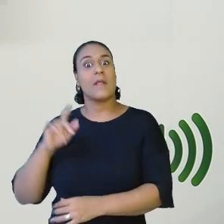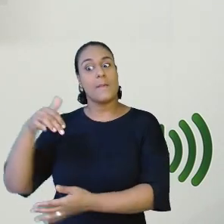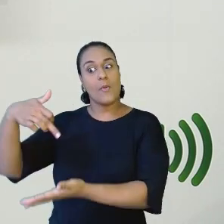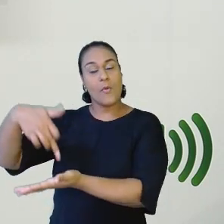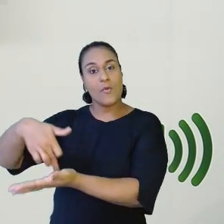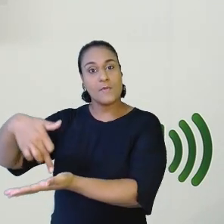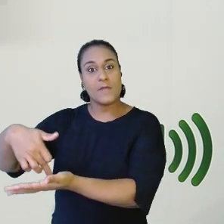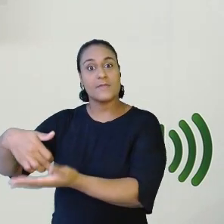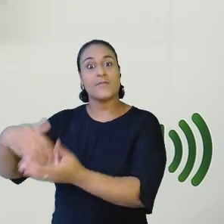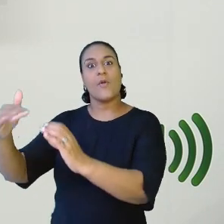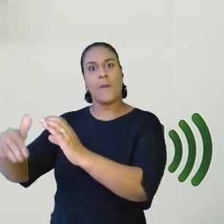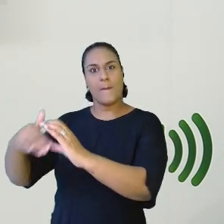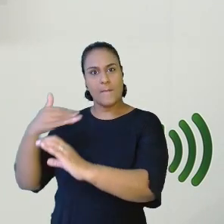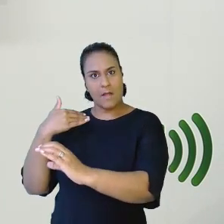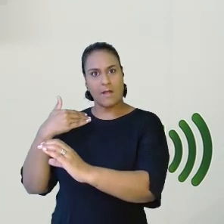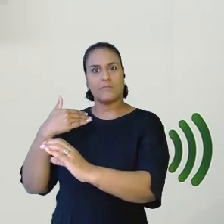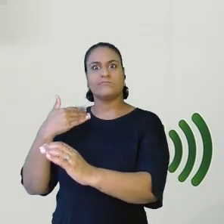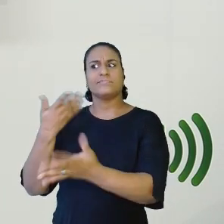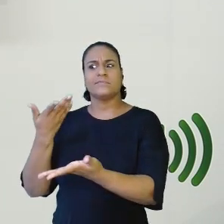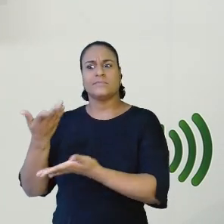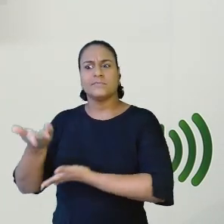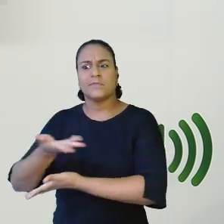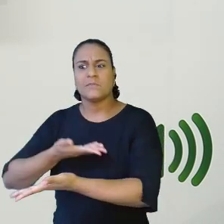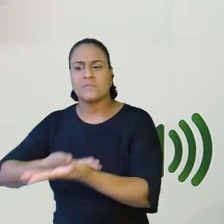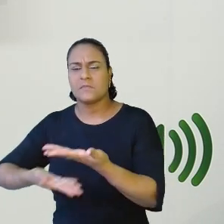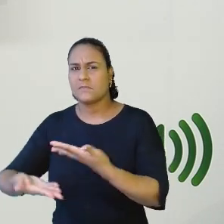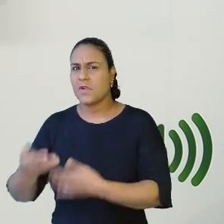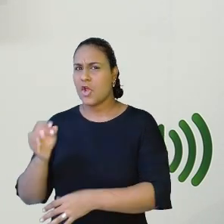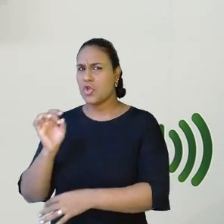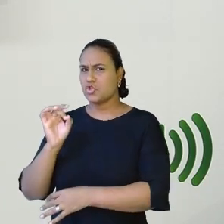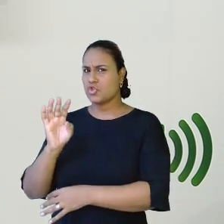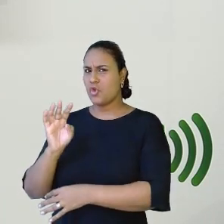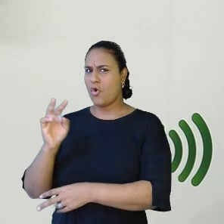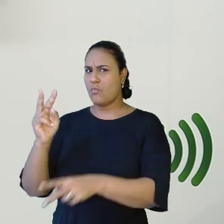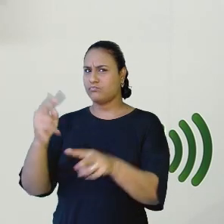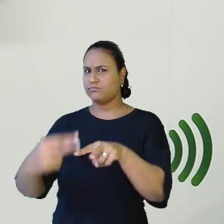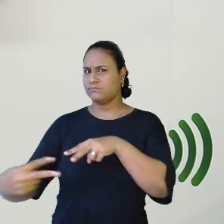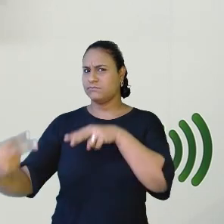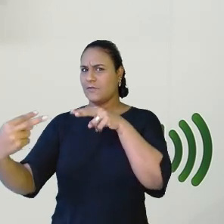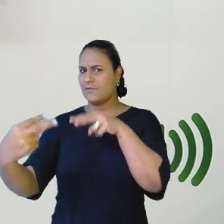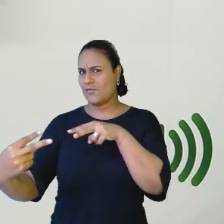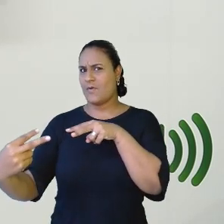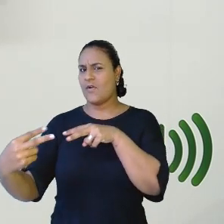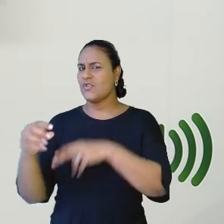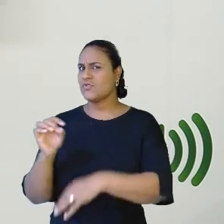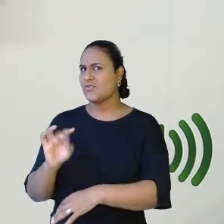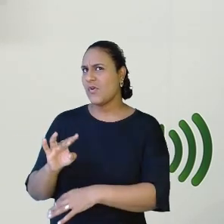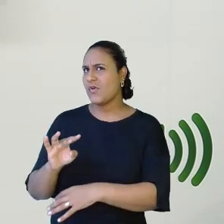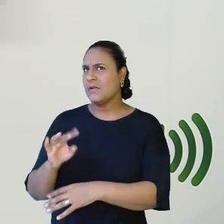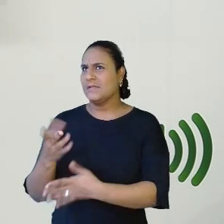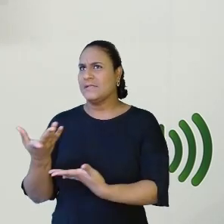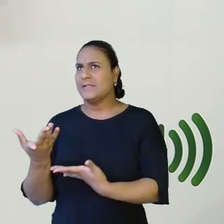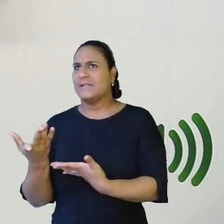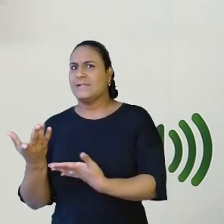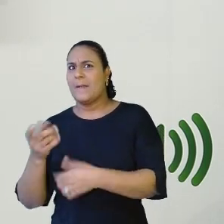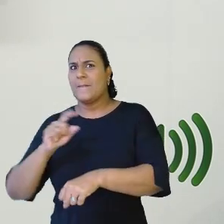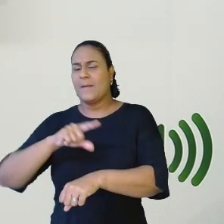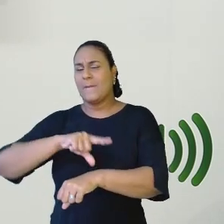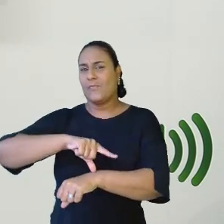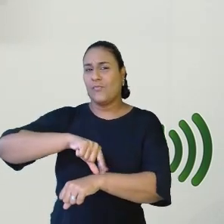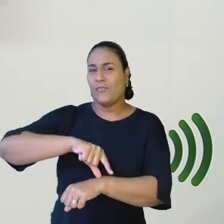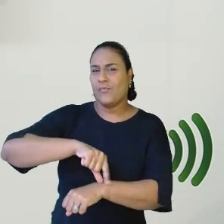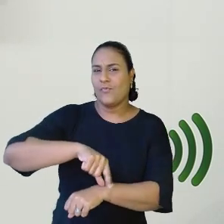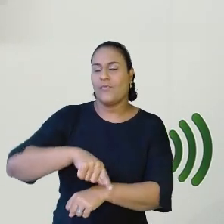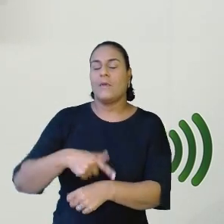conhecer através de e-mail. Será que ficaram somente no mundo virtual ou passaram mais tempo falando e chegaram a se